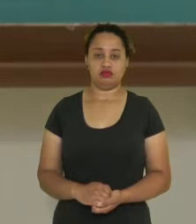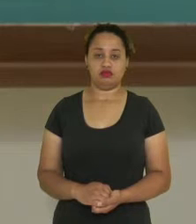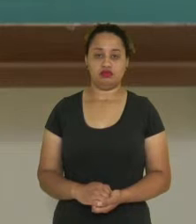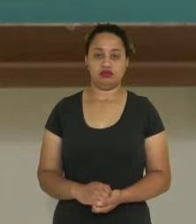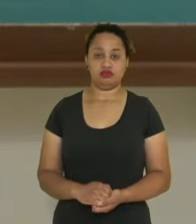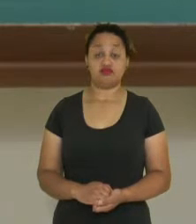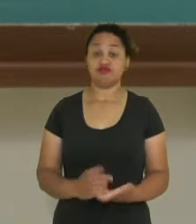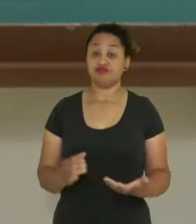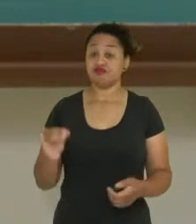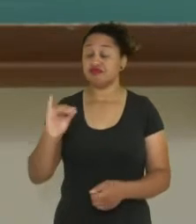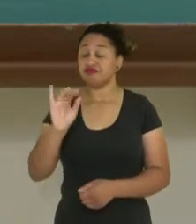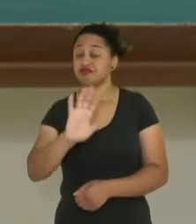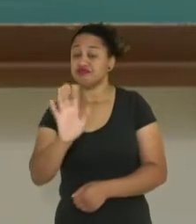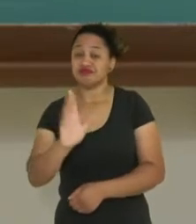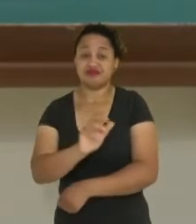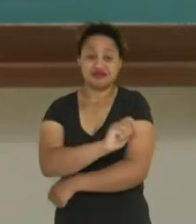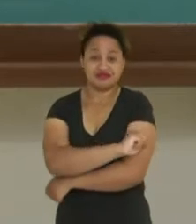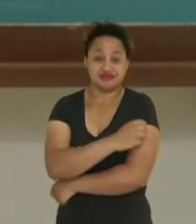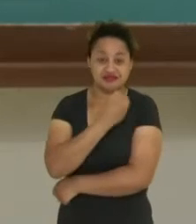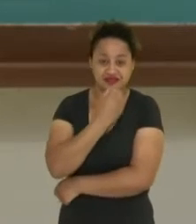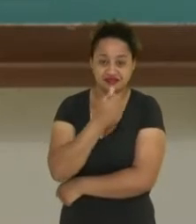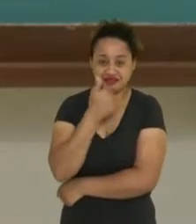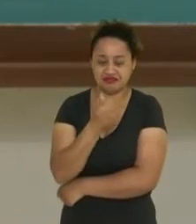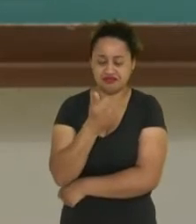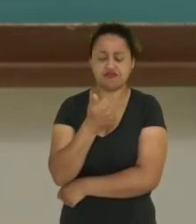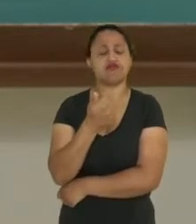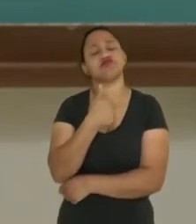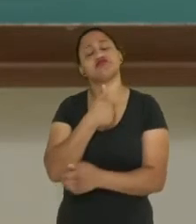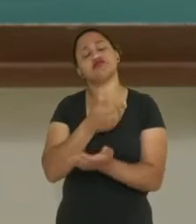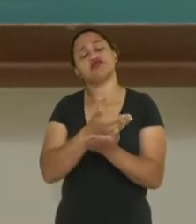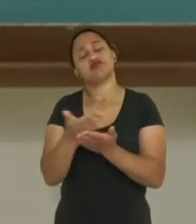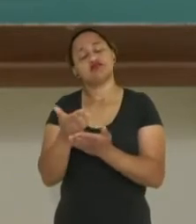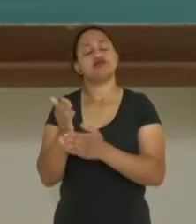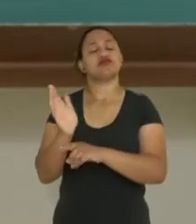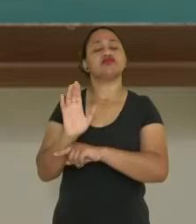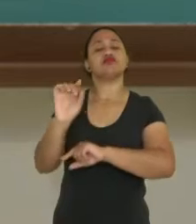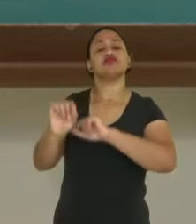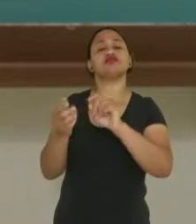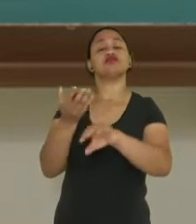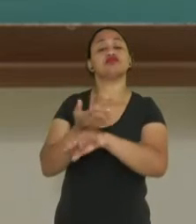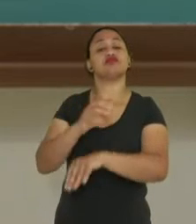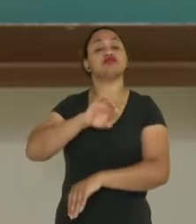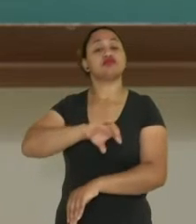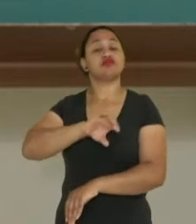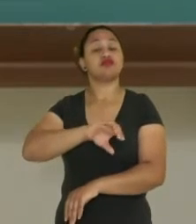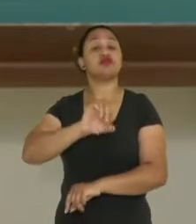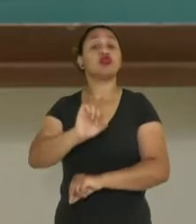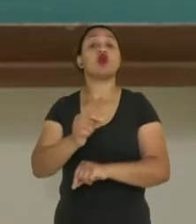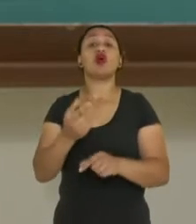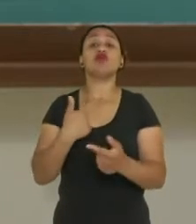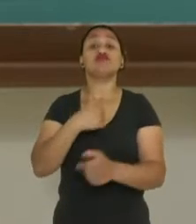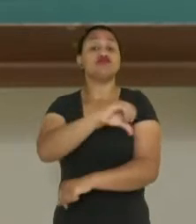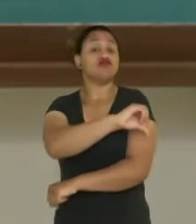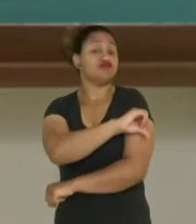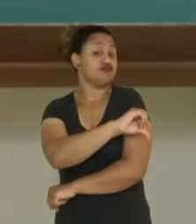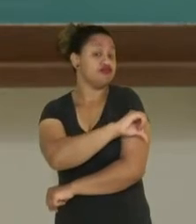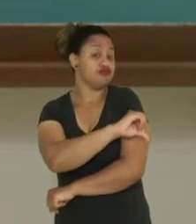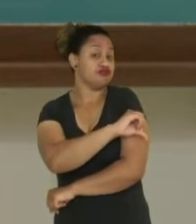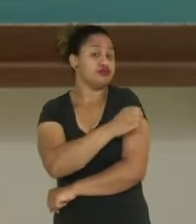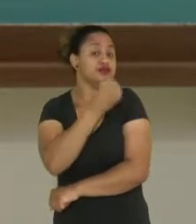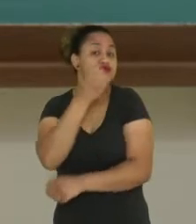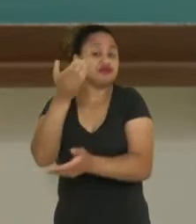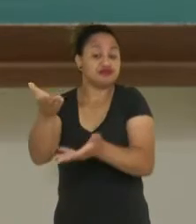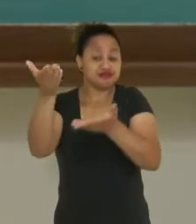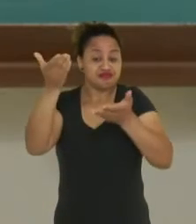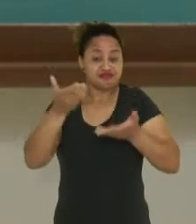Fala galera, beleza? Estamos começando o nosso vídeo de língua portuguesa do 9º ano. Seja bem-vinda, seja